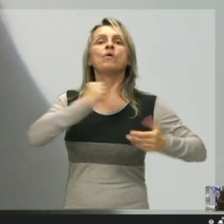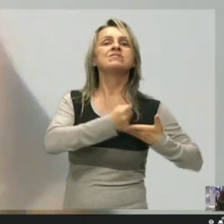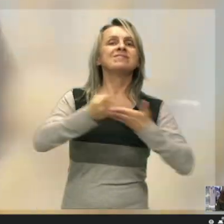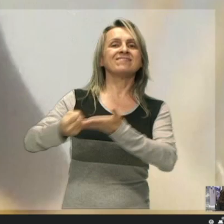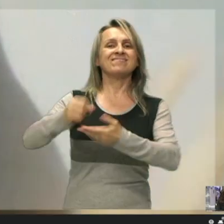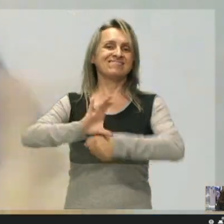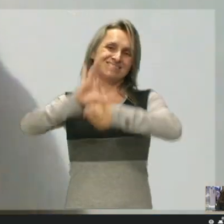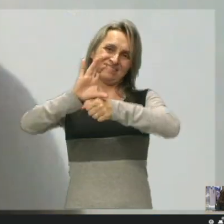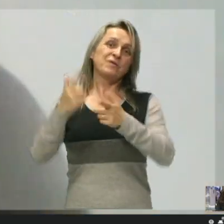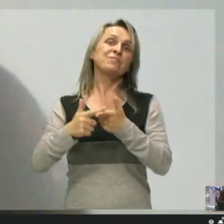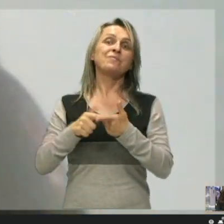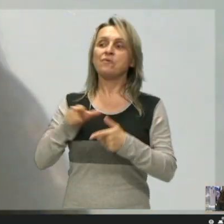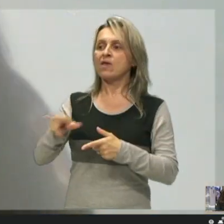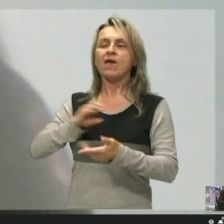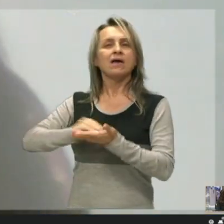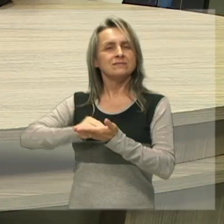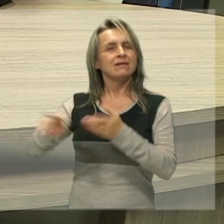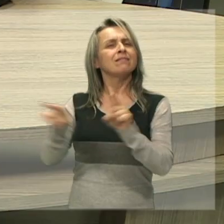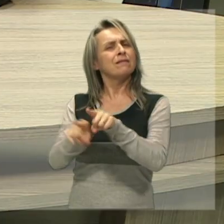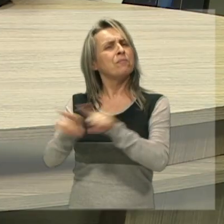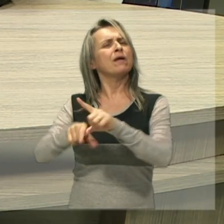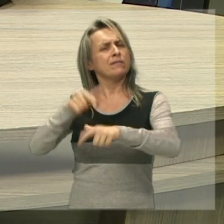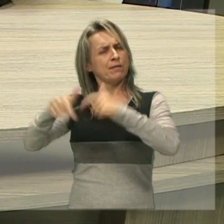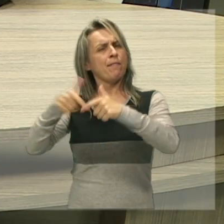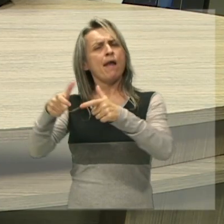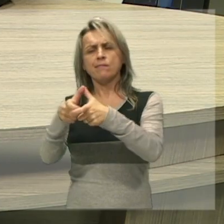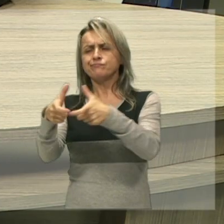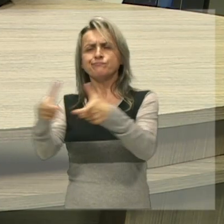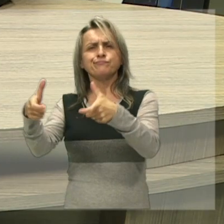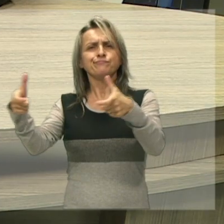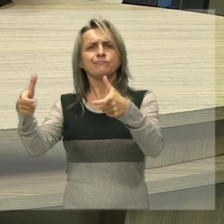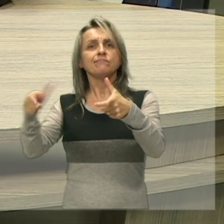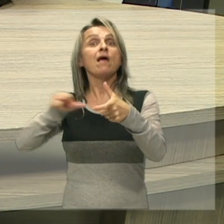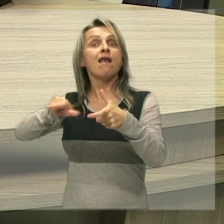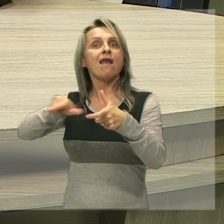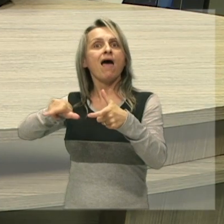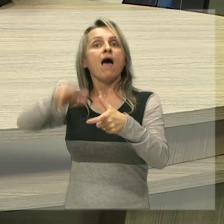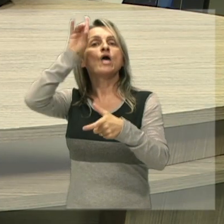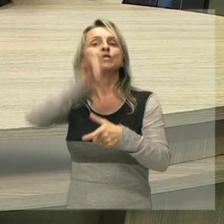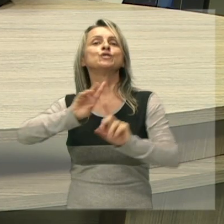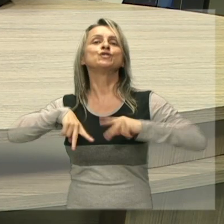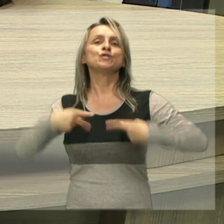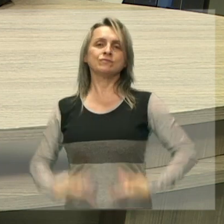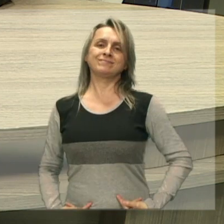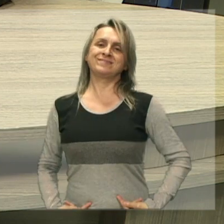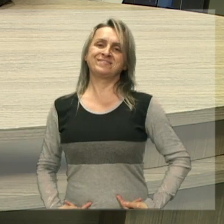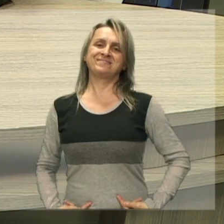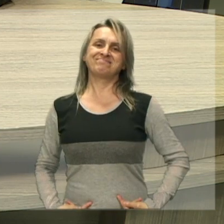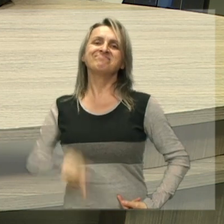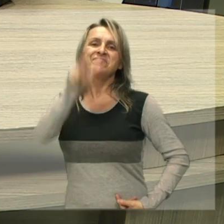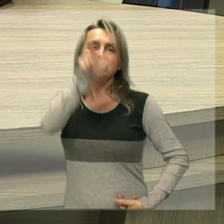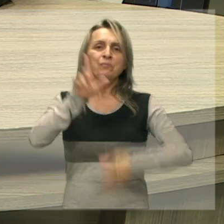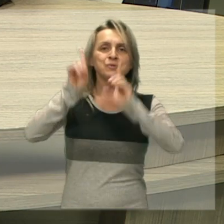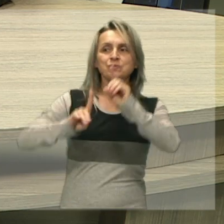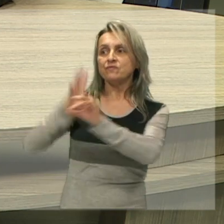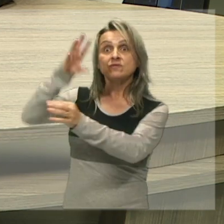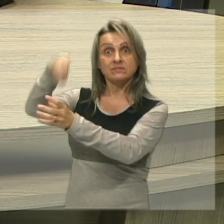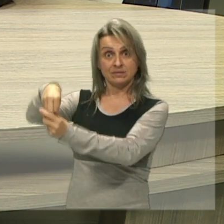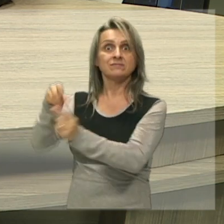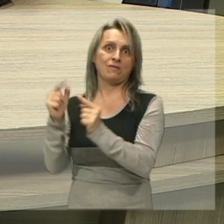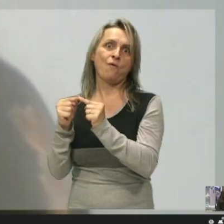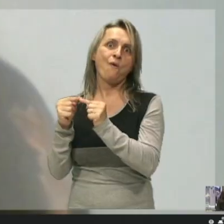também trabalham com guarda-chuva maior, que são os direitos humanos, né, a qual a pessoa com deficiência está lá inserida. Eu acho que nesse momento,